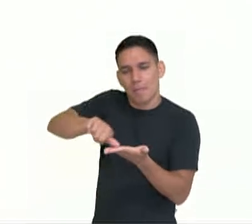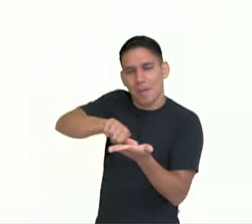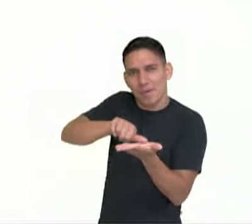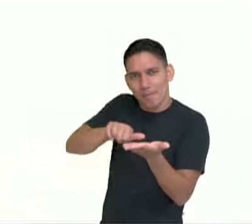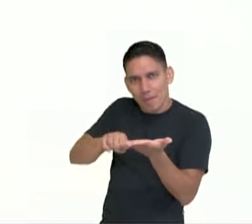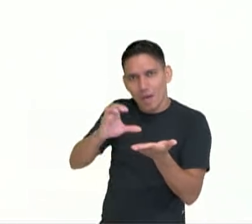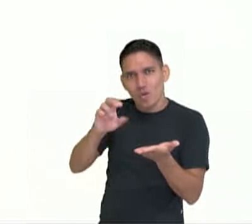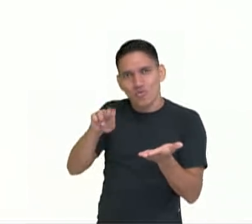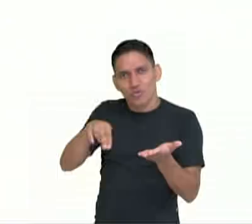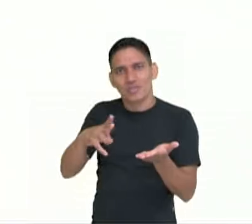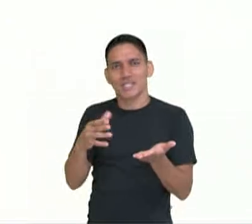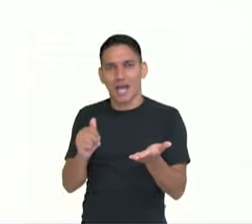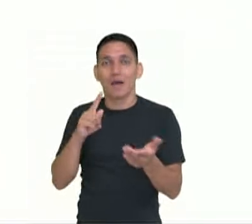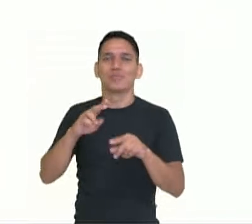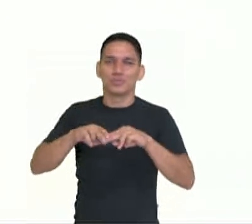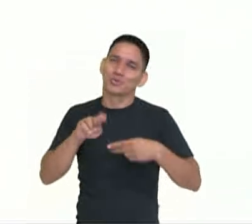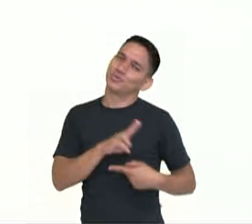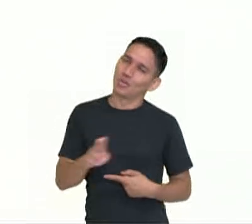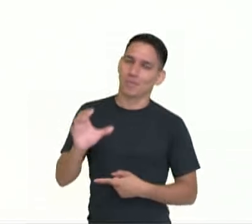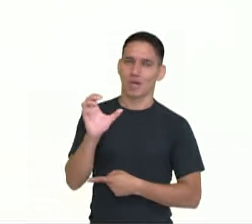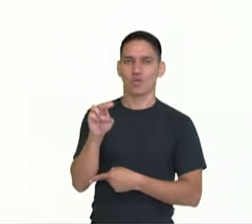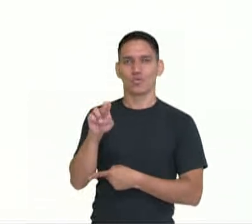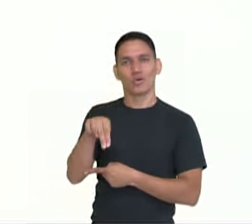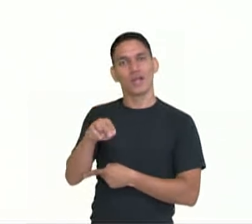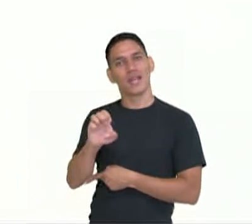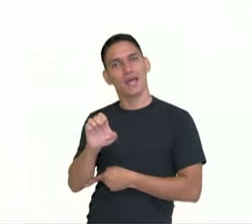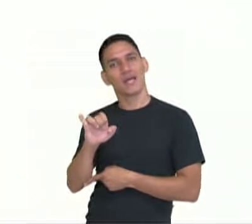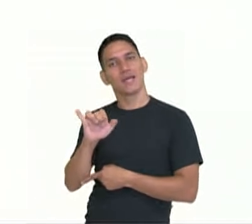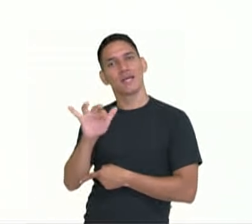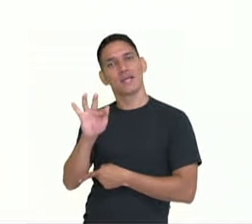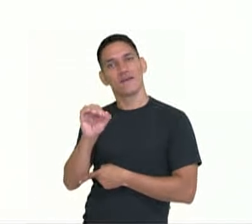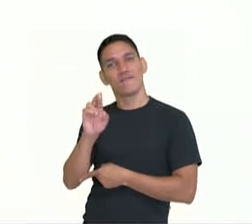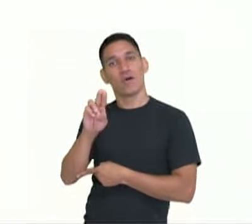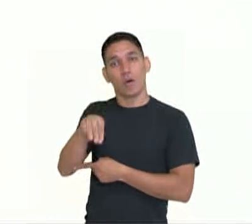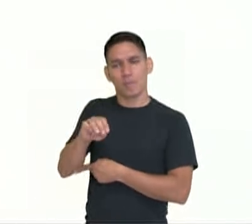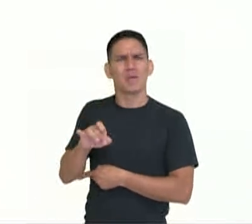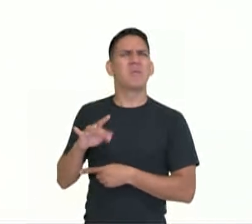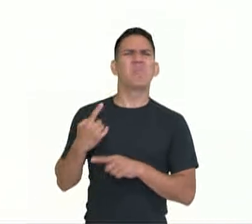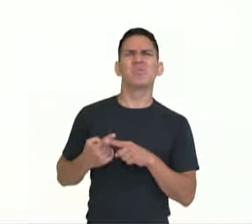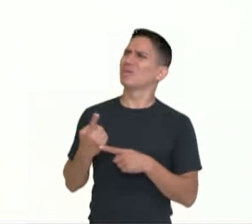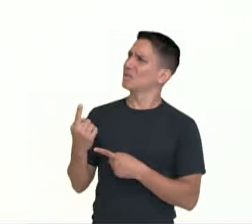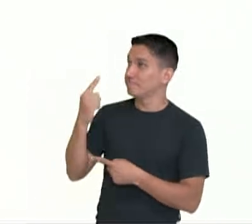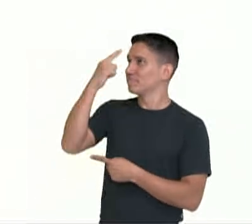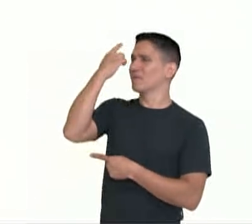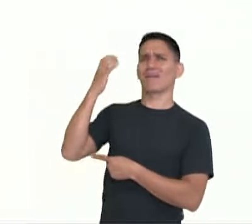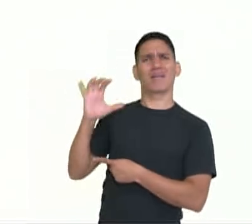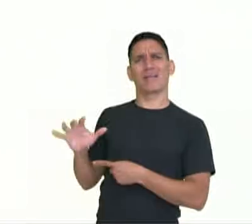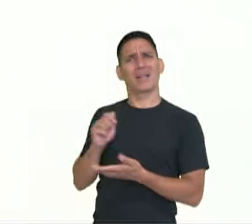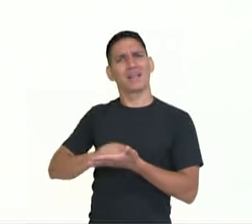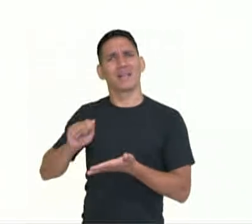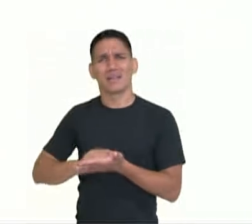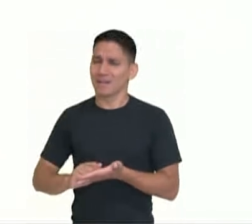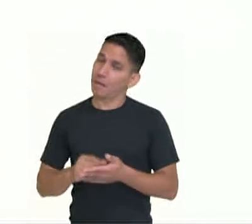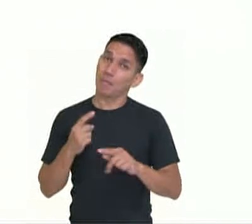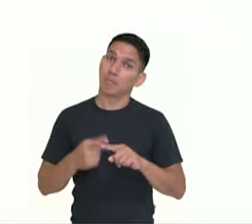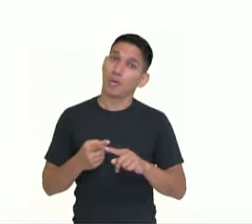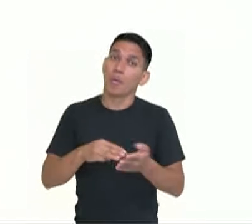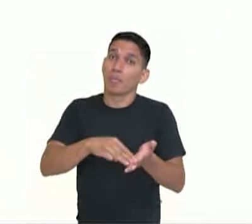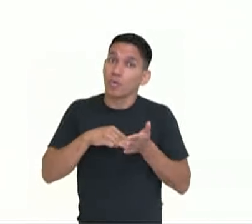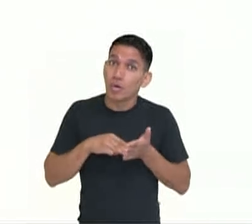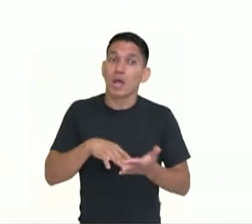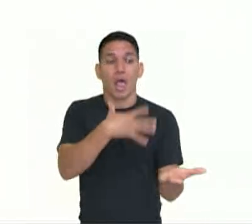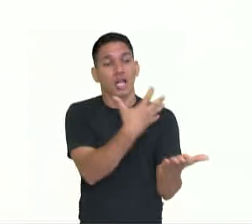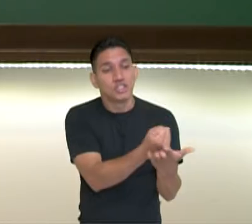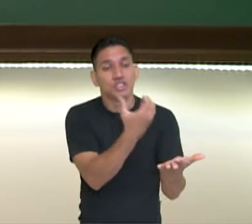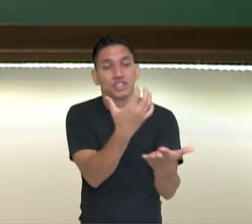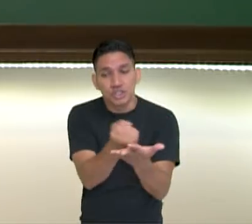recebeu o nome de escrita cuneiforme. Mas por que eles desenvolveram essa escrita? Principalmente por um motivo: para registrar